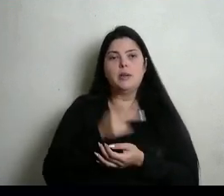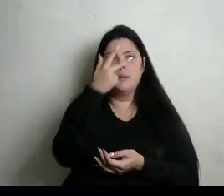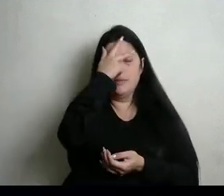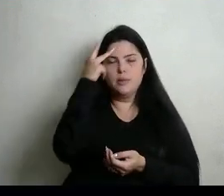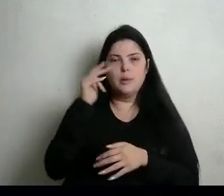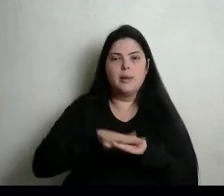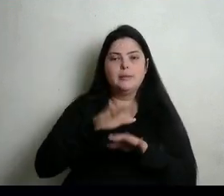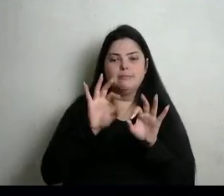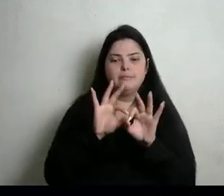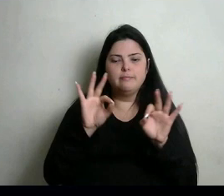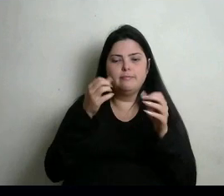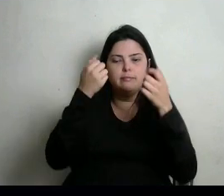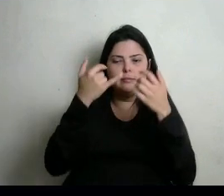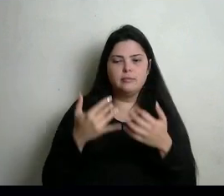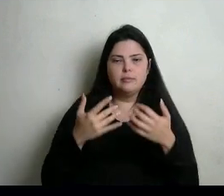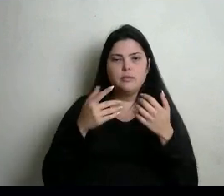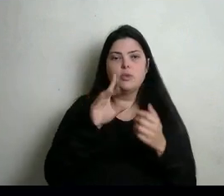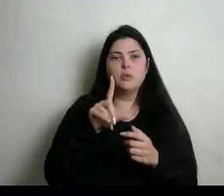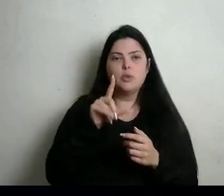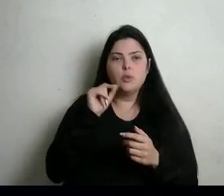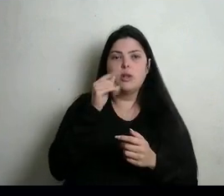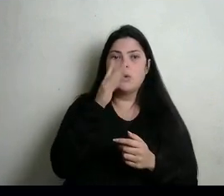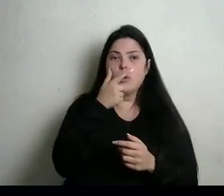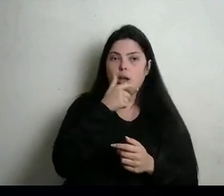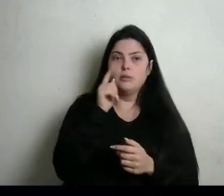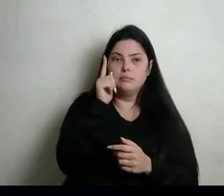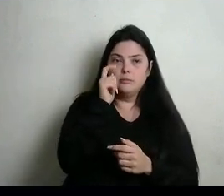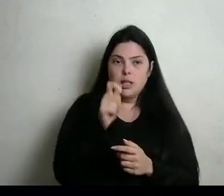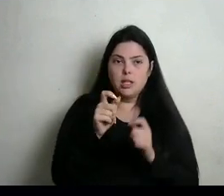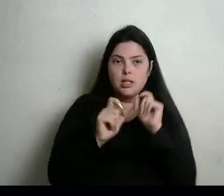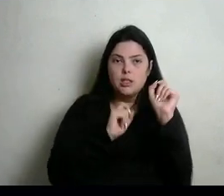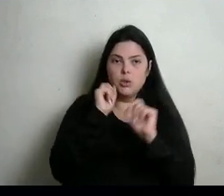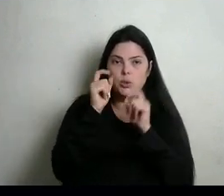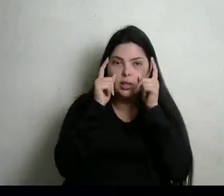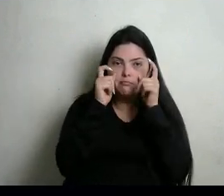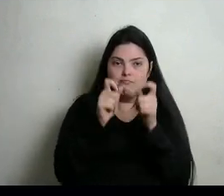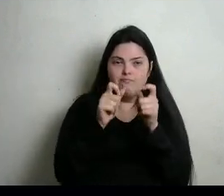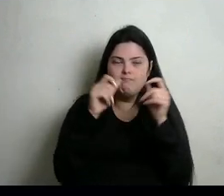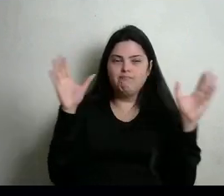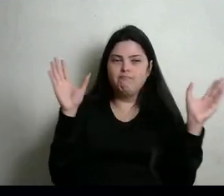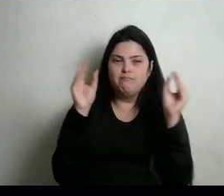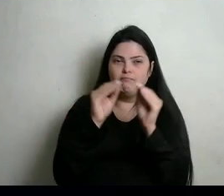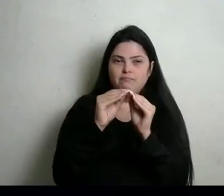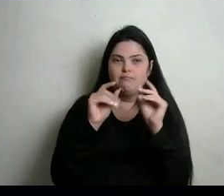tem uma definição que eu acho muito interessante e que resume tudo, que é o seguinte: